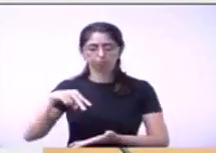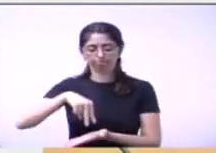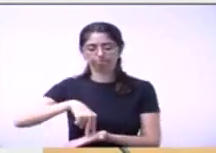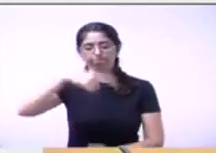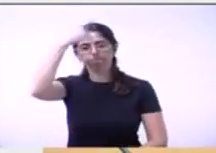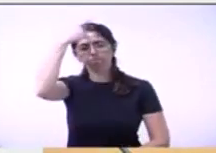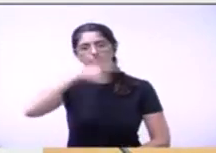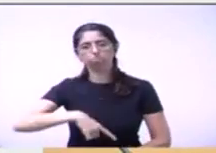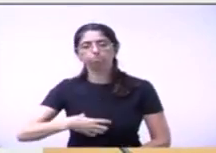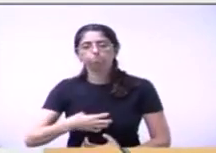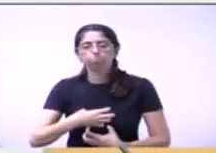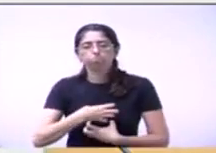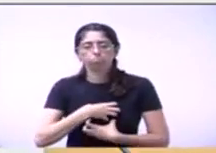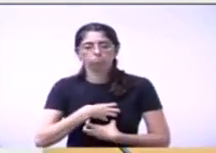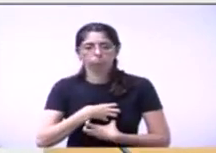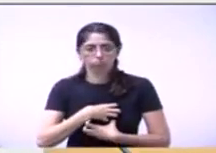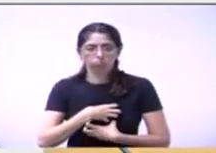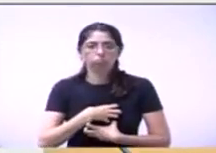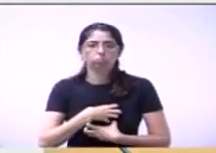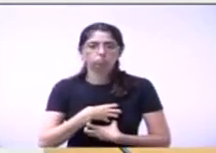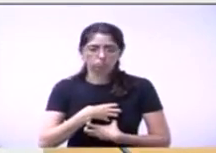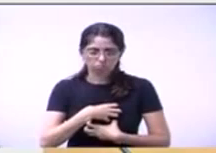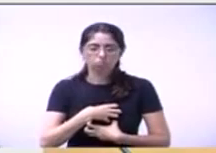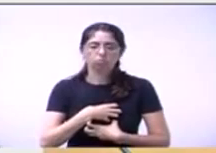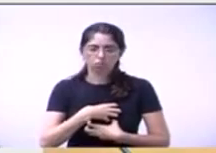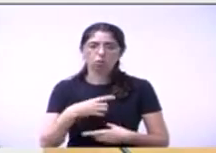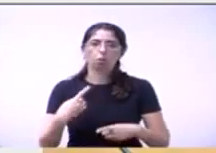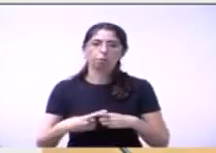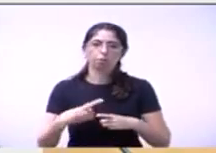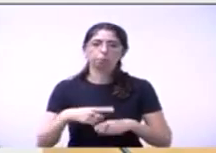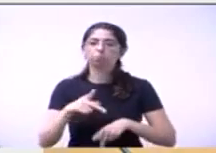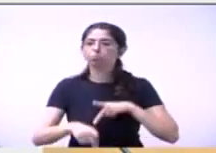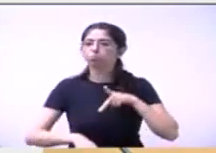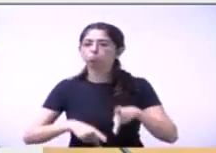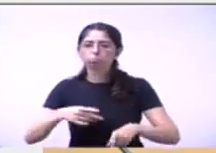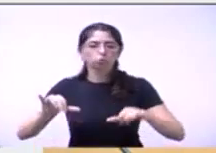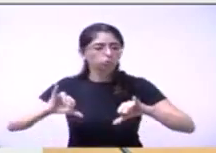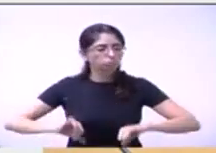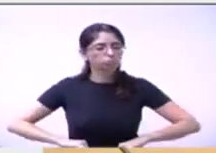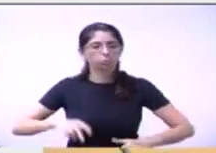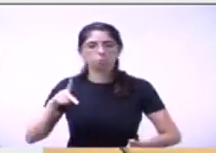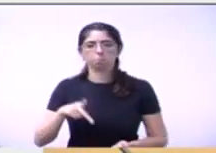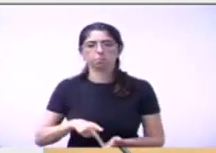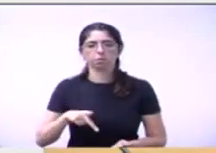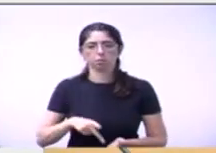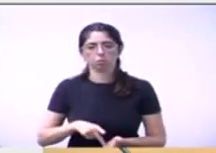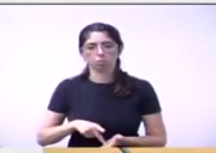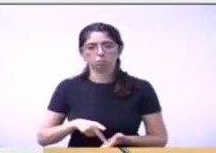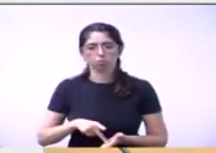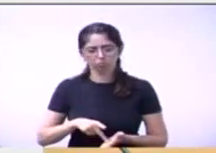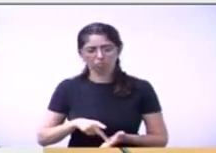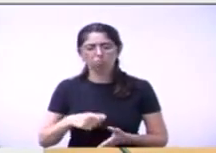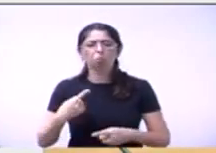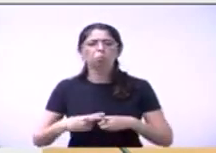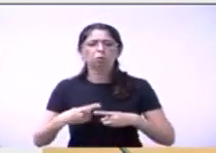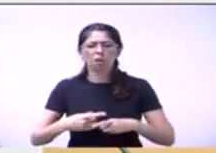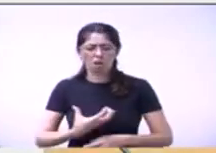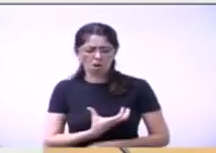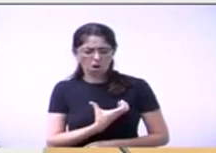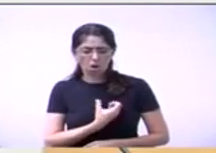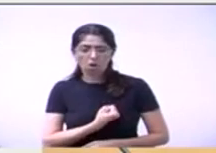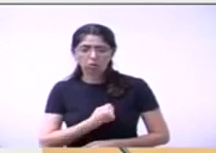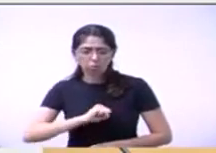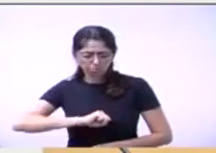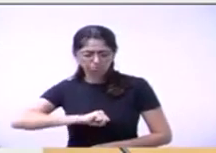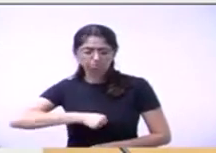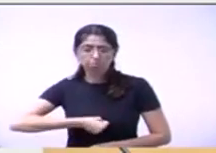manifestações, esse sentimento que tem tomado conta das pessoas, e a gente tem visto isso, a cultura do ódio